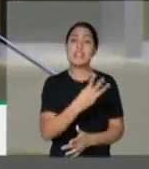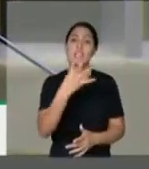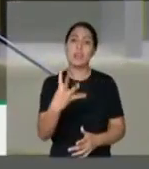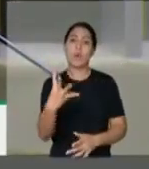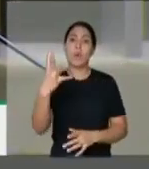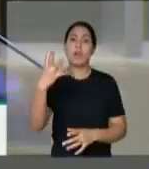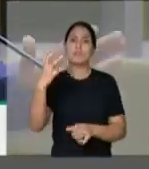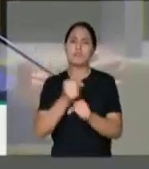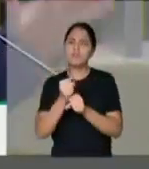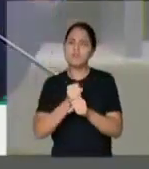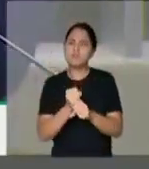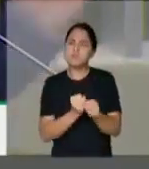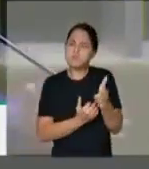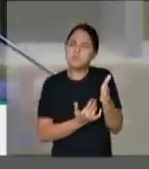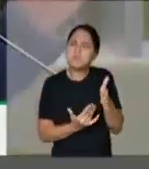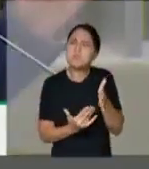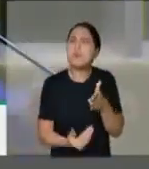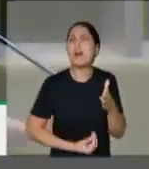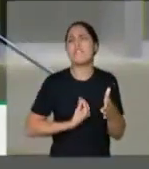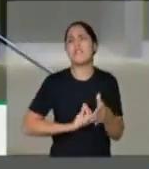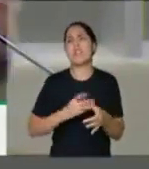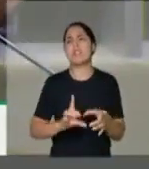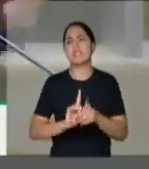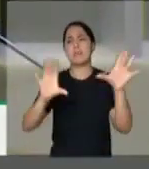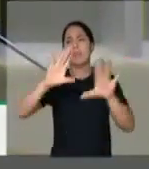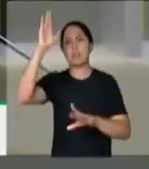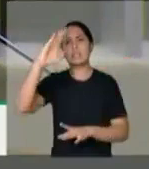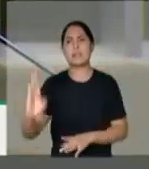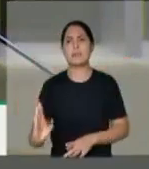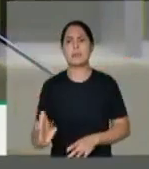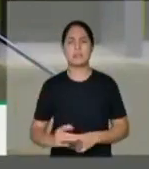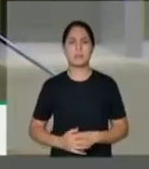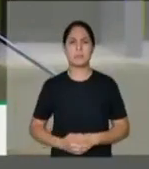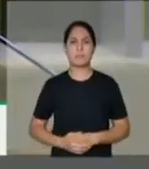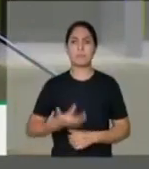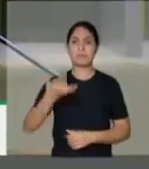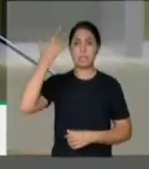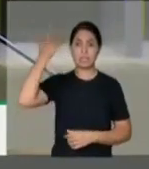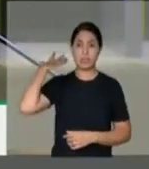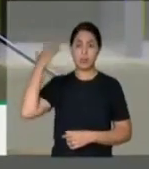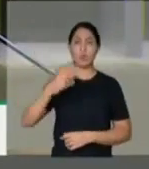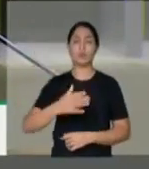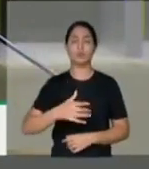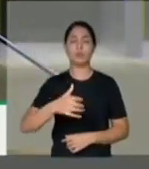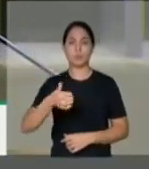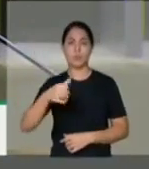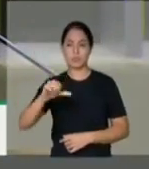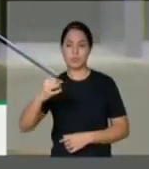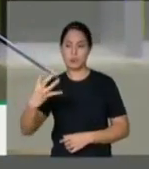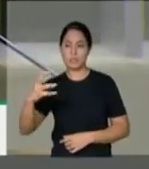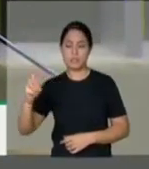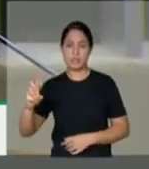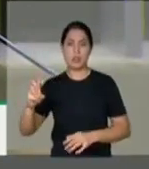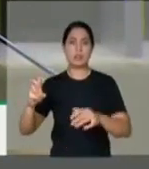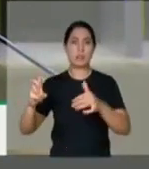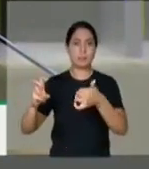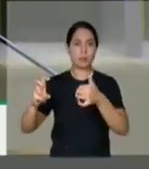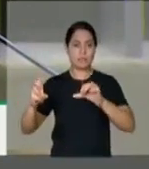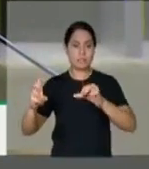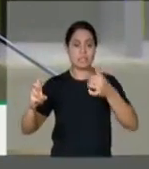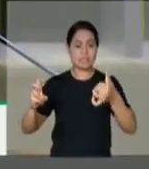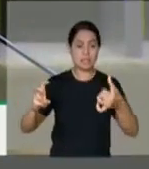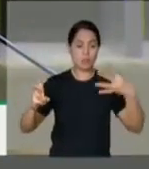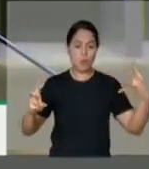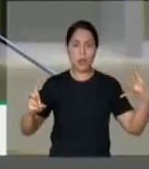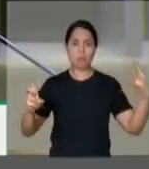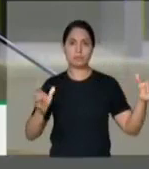anos de vivência democrática no Brasil. O período anterior, de 45 a 64, foi de